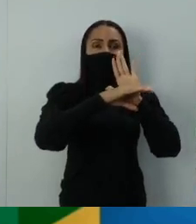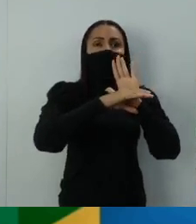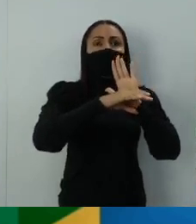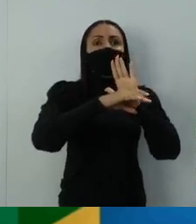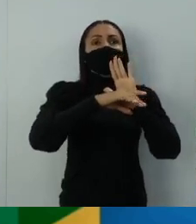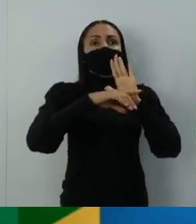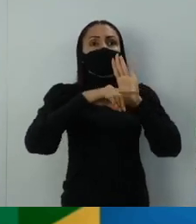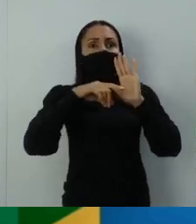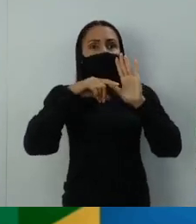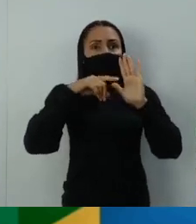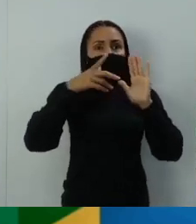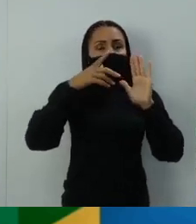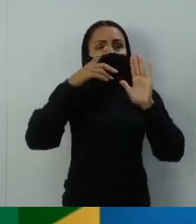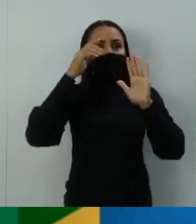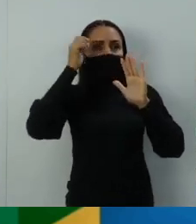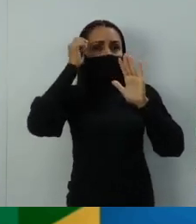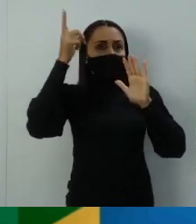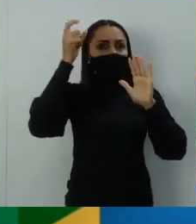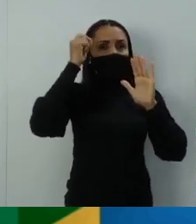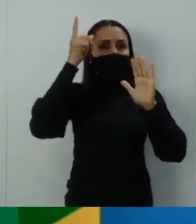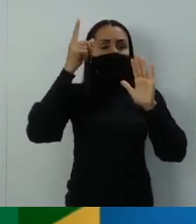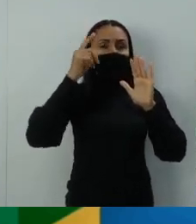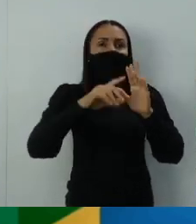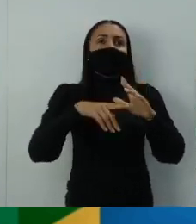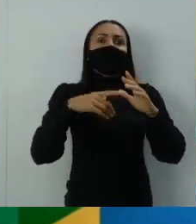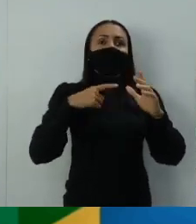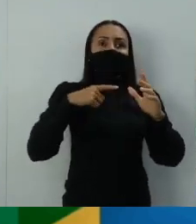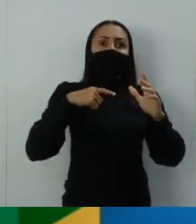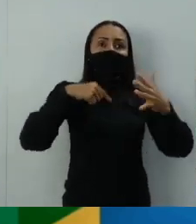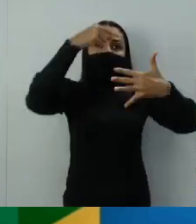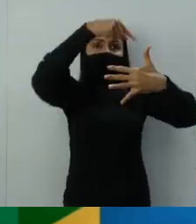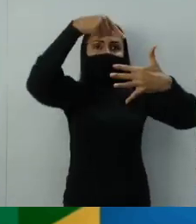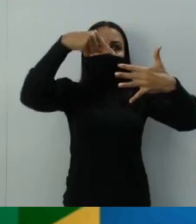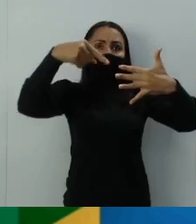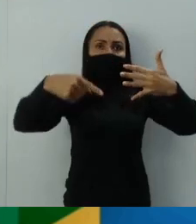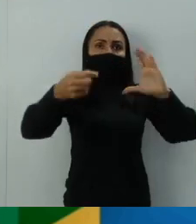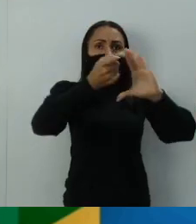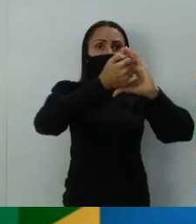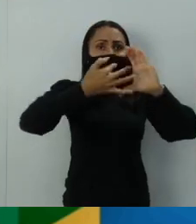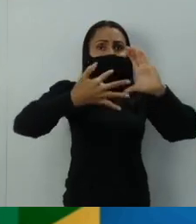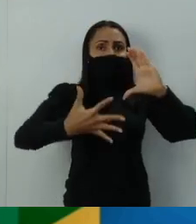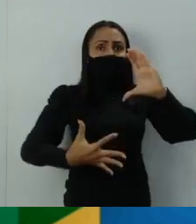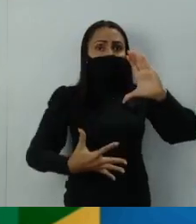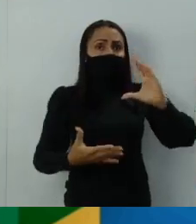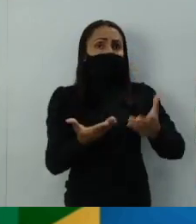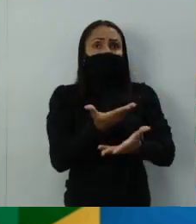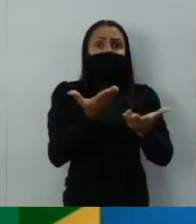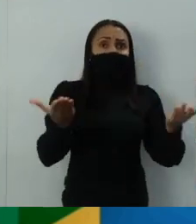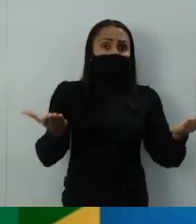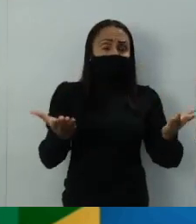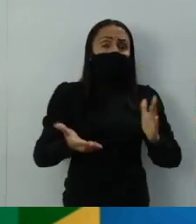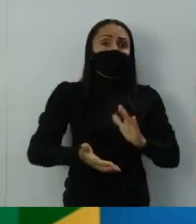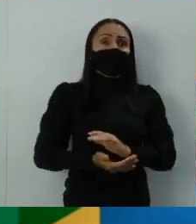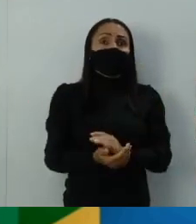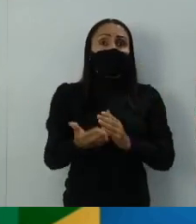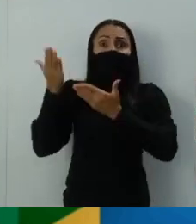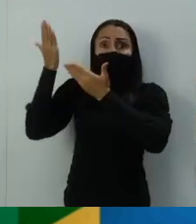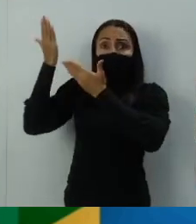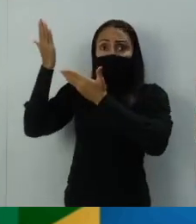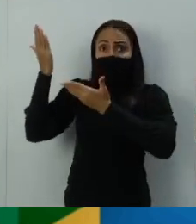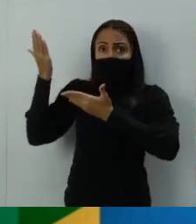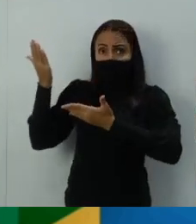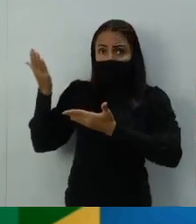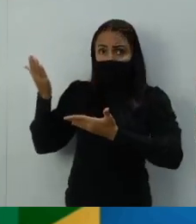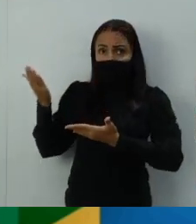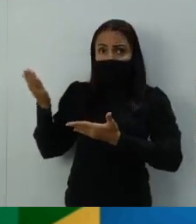nos trazer algumas características. Que características são essas? Eu vou trazer aqui e vou explicar algumas para vocês.